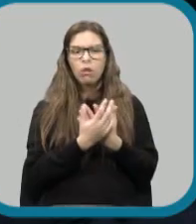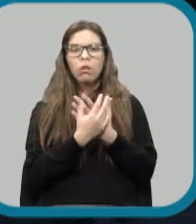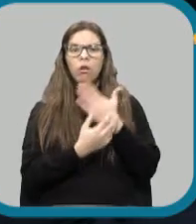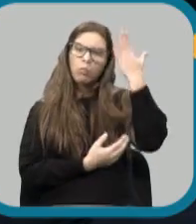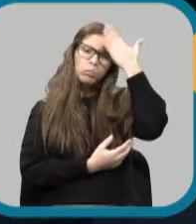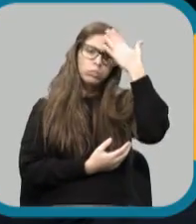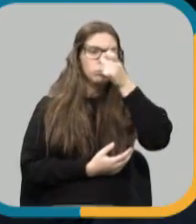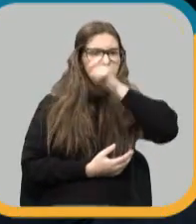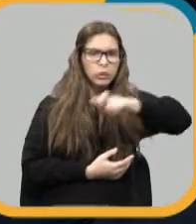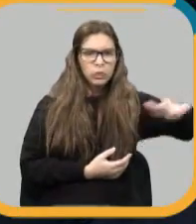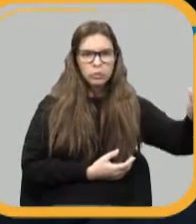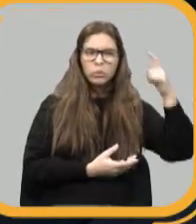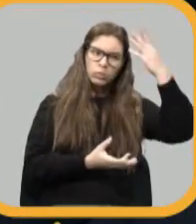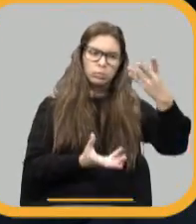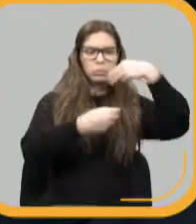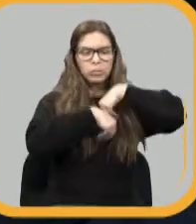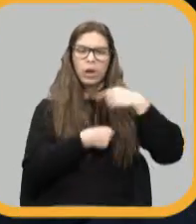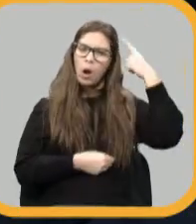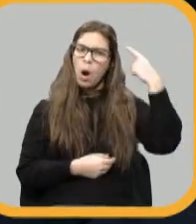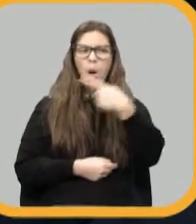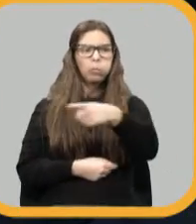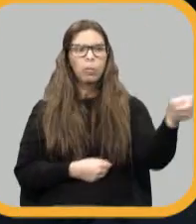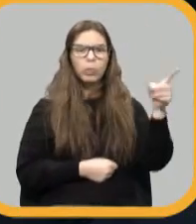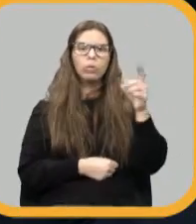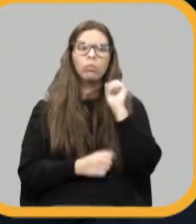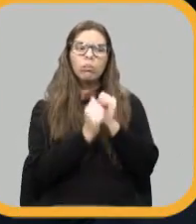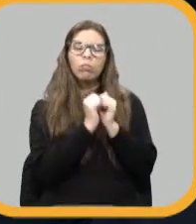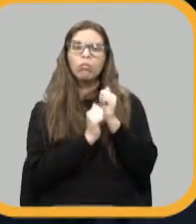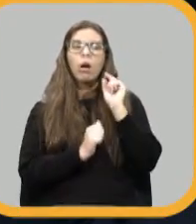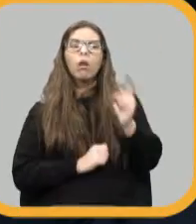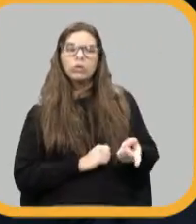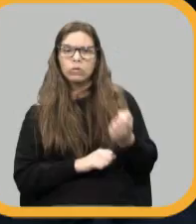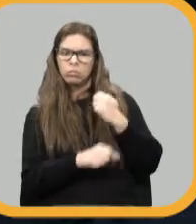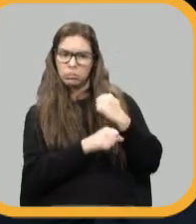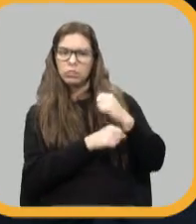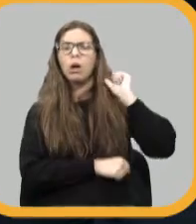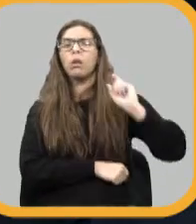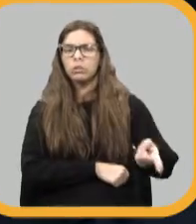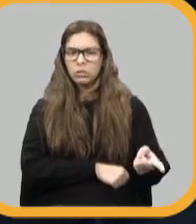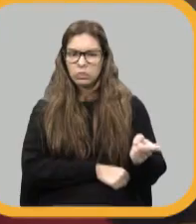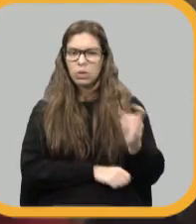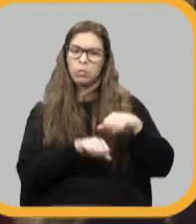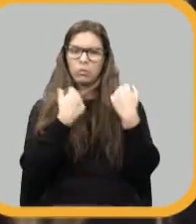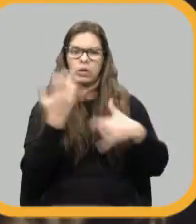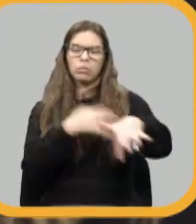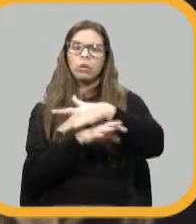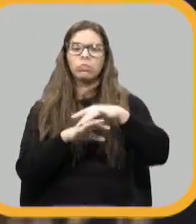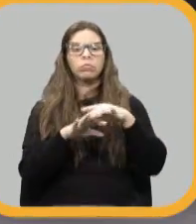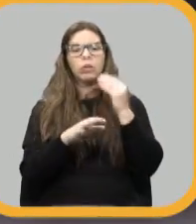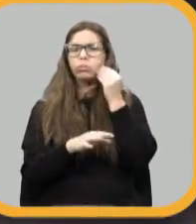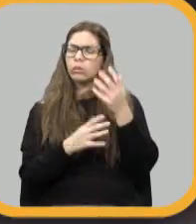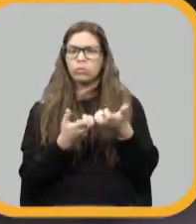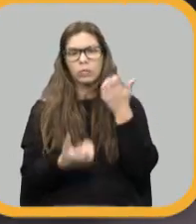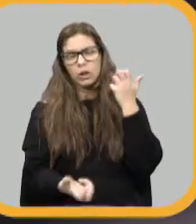as pessoas para o papel que elas têm realmente na sociedade. Trata-se de movimentos de